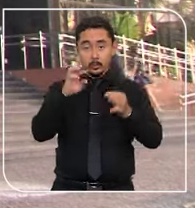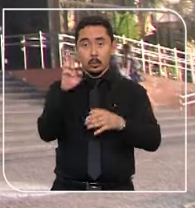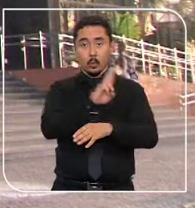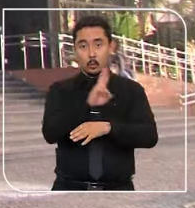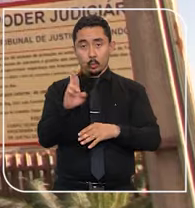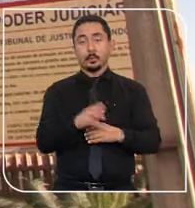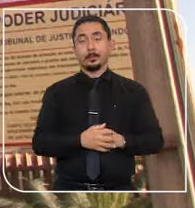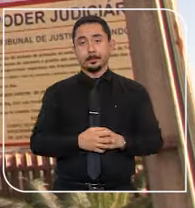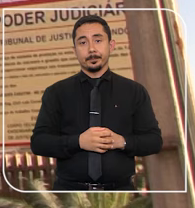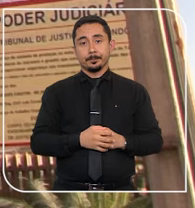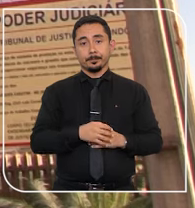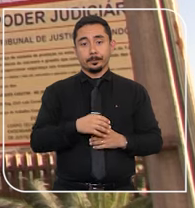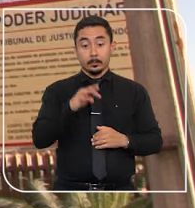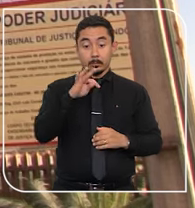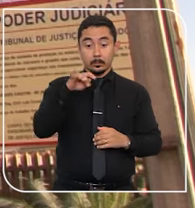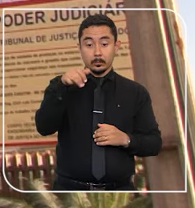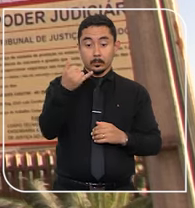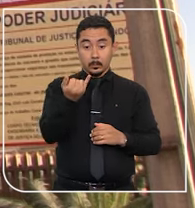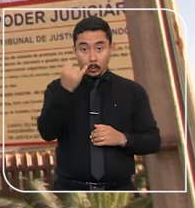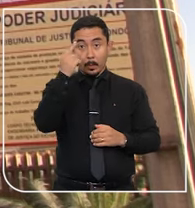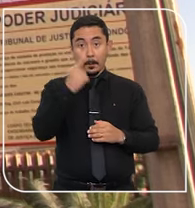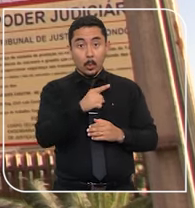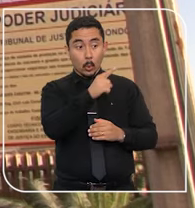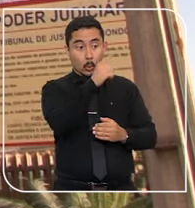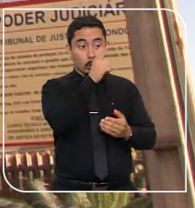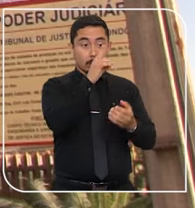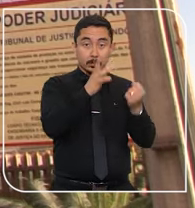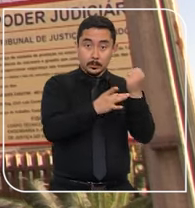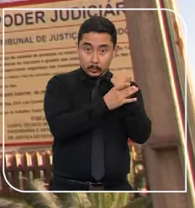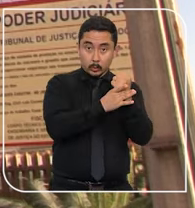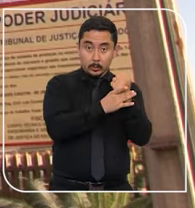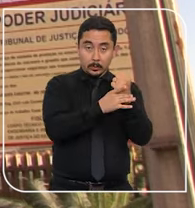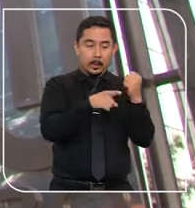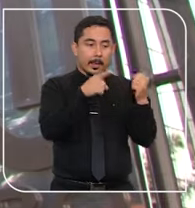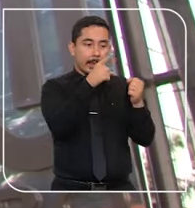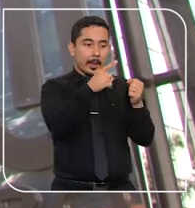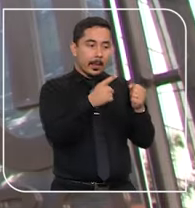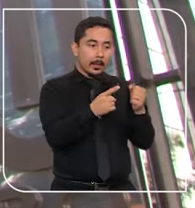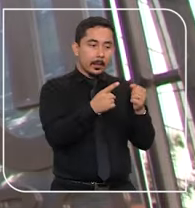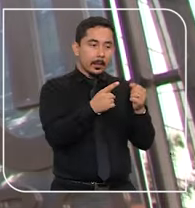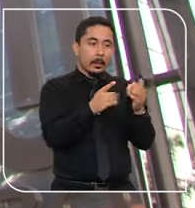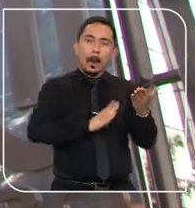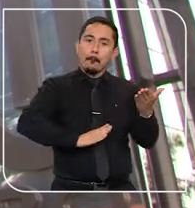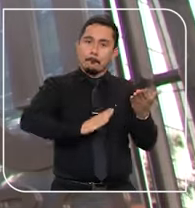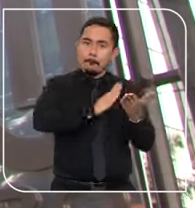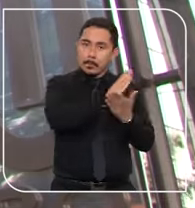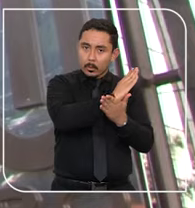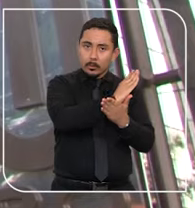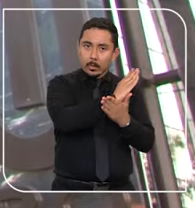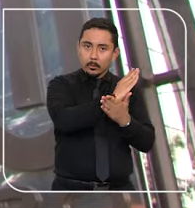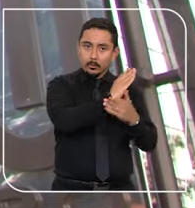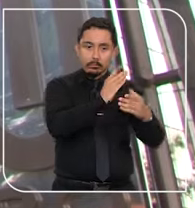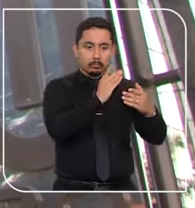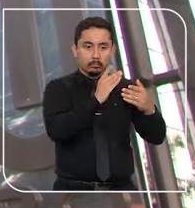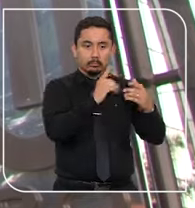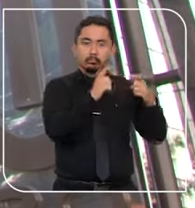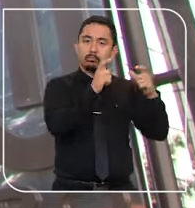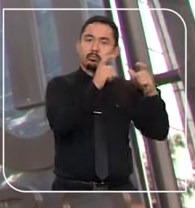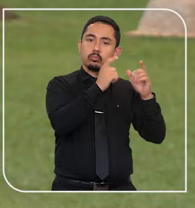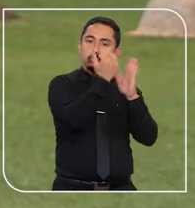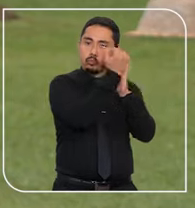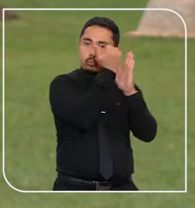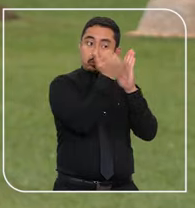Rondônia o TJ negou mandado de segurança a um candidato aprovado em segundo lugar para o cargo de oficial de